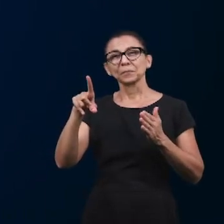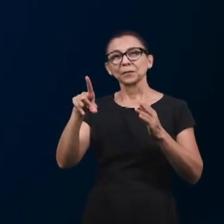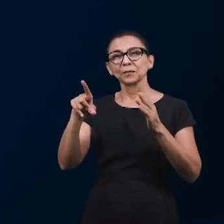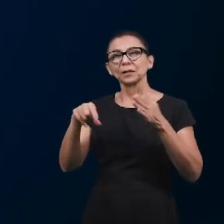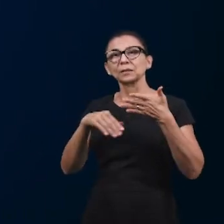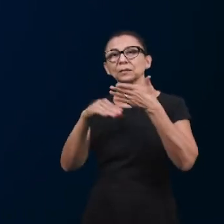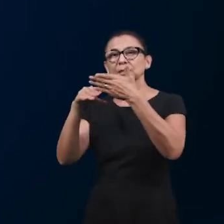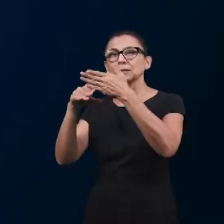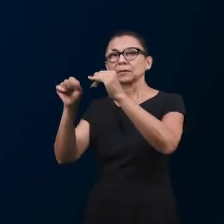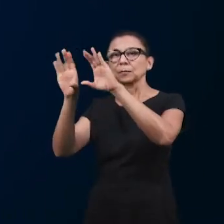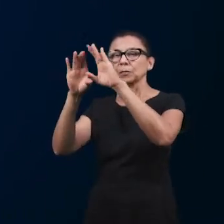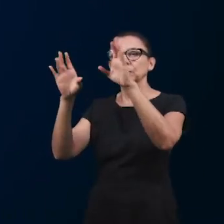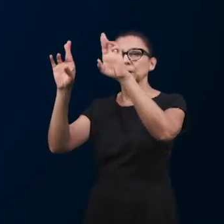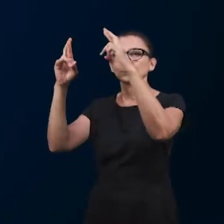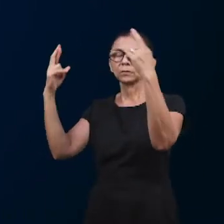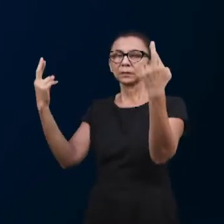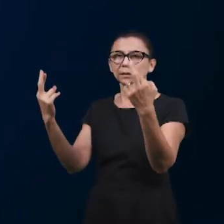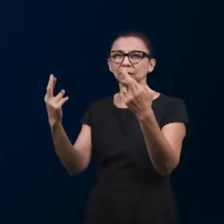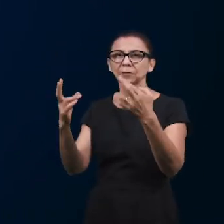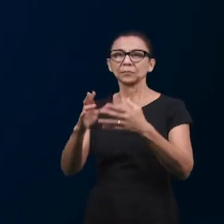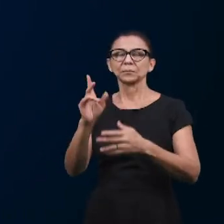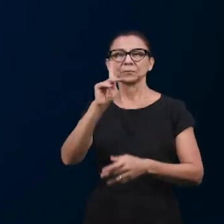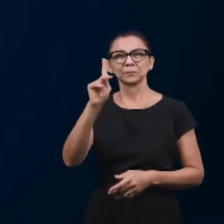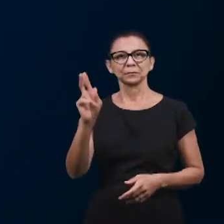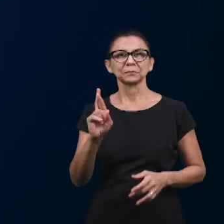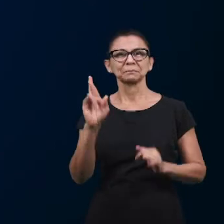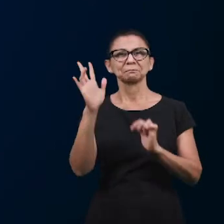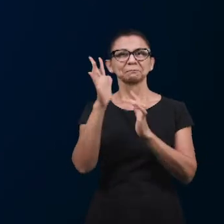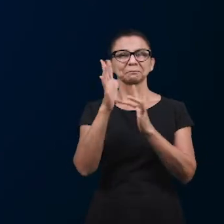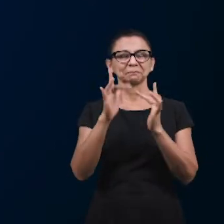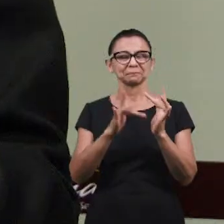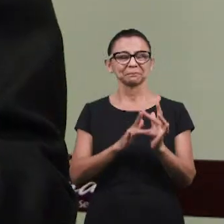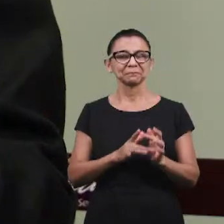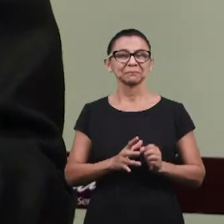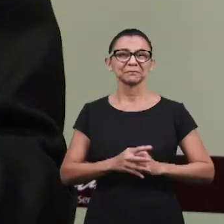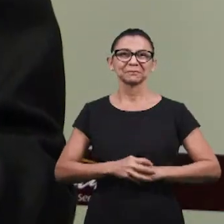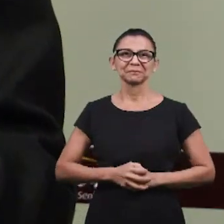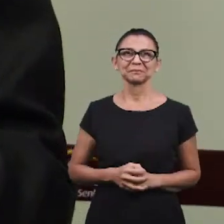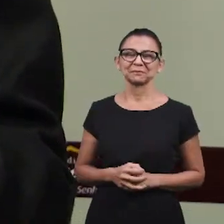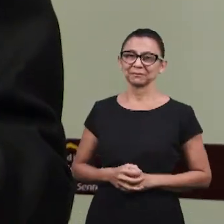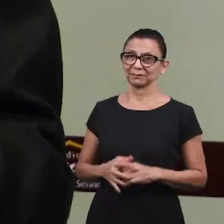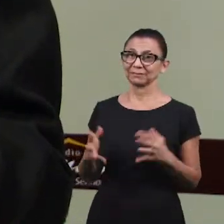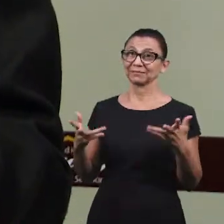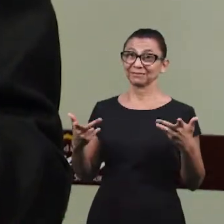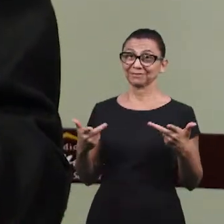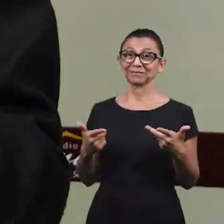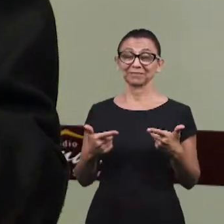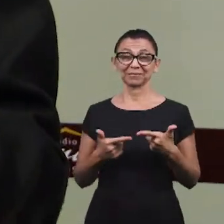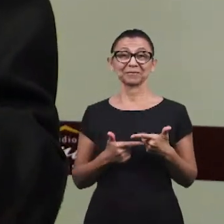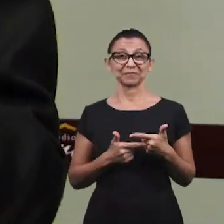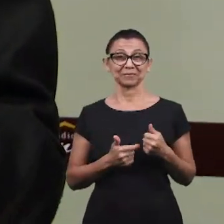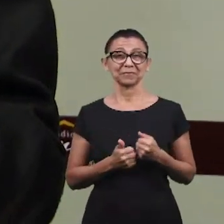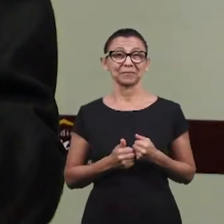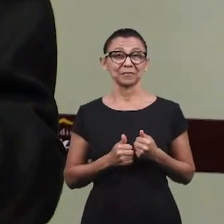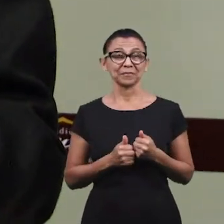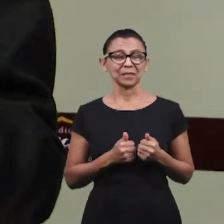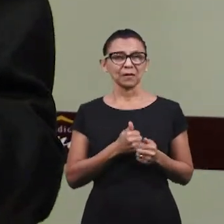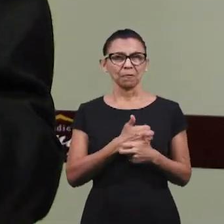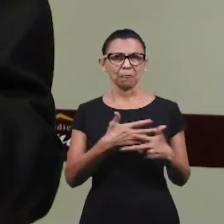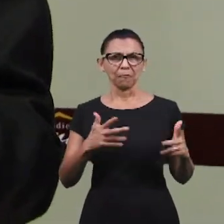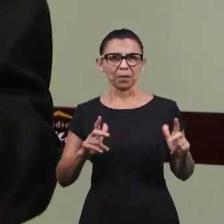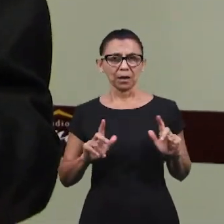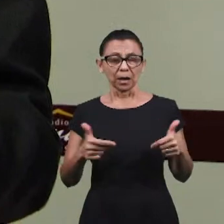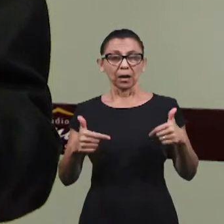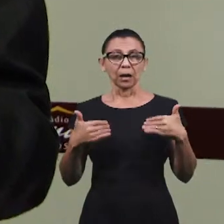dos céus, louvado seja o nome do Senhor. Amém? A paz do Senhor Jesus. Amém, Eliomar. Que maravilha! De todas as reações que aquele